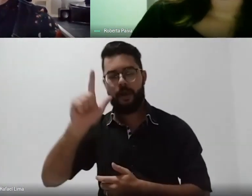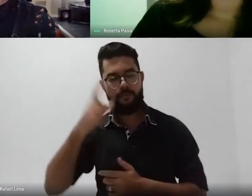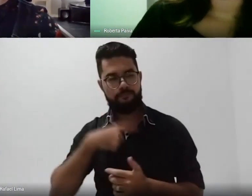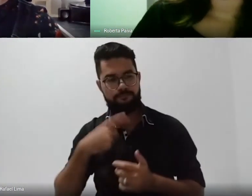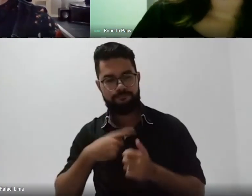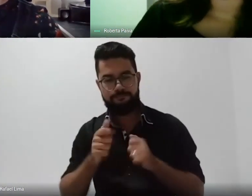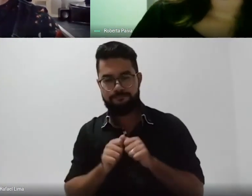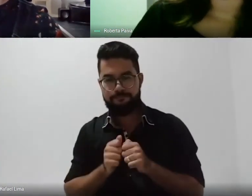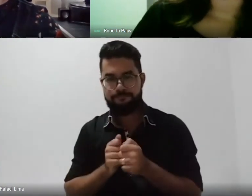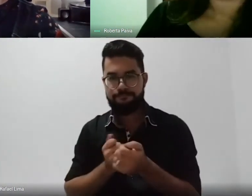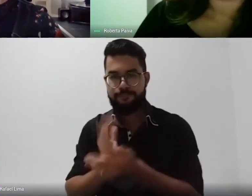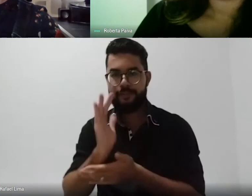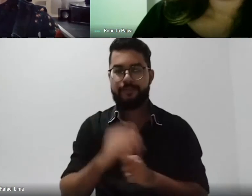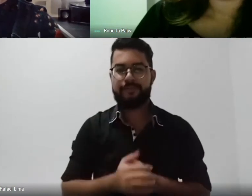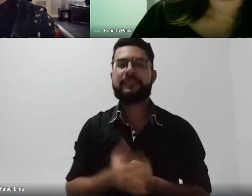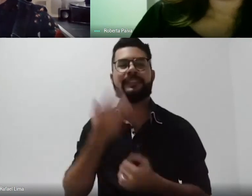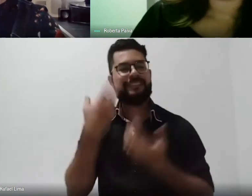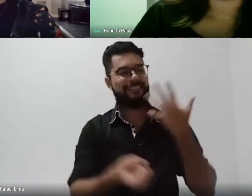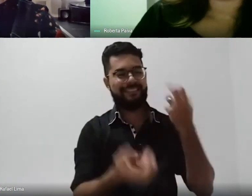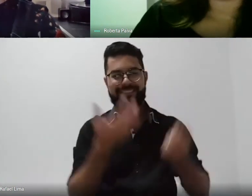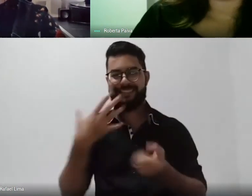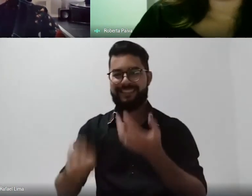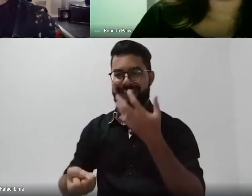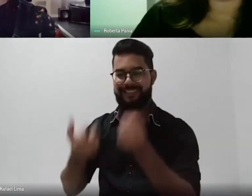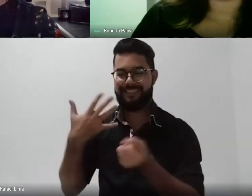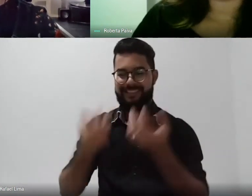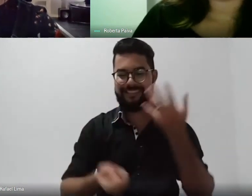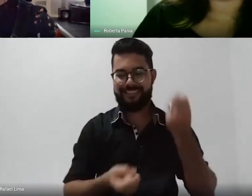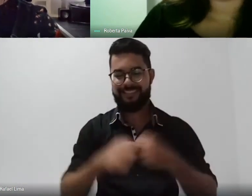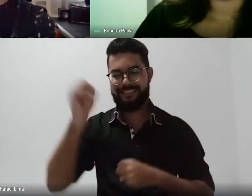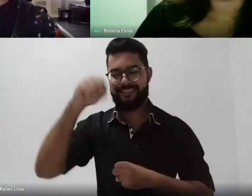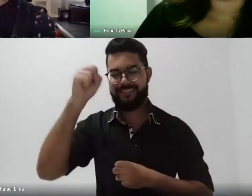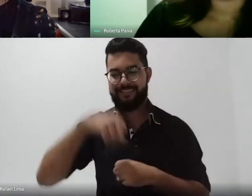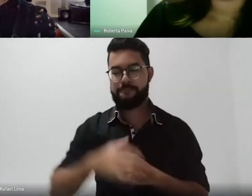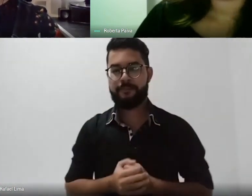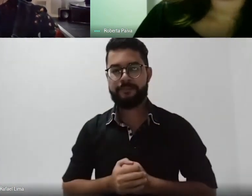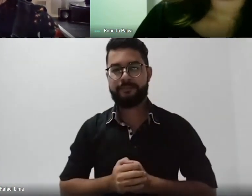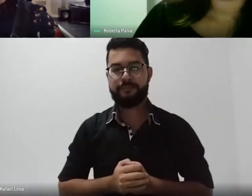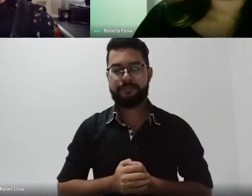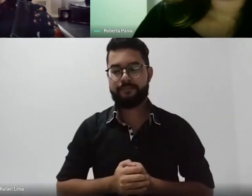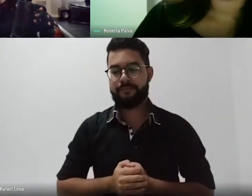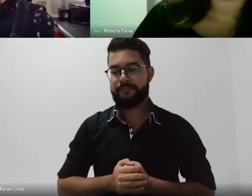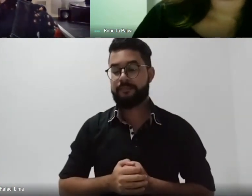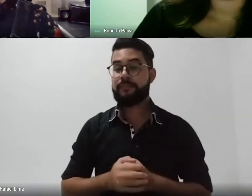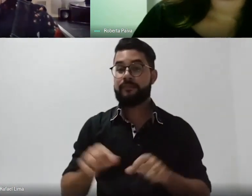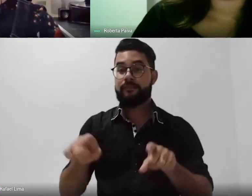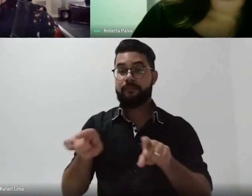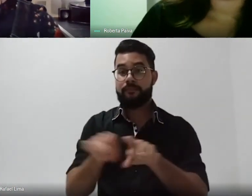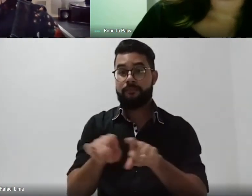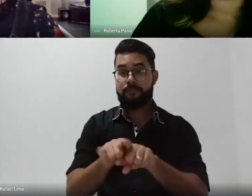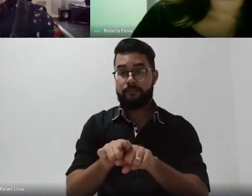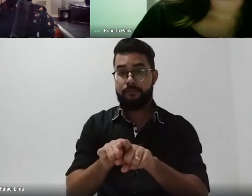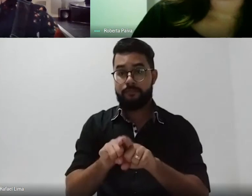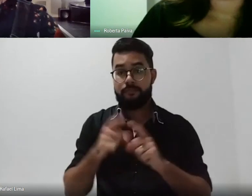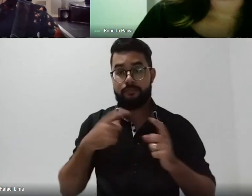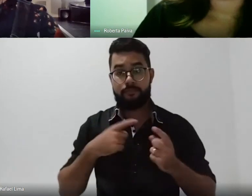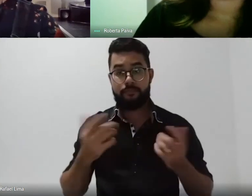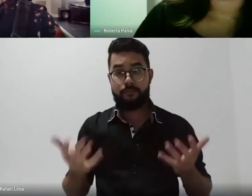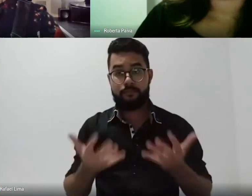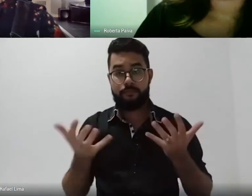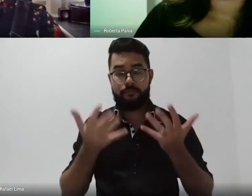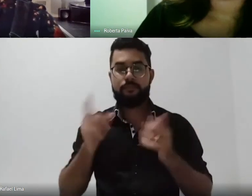Aprovado, aprovado. Seria... Eu queria enaltecer o projeto de acessibilidade de